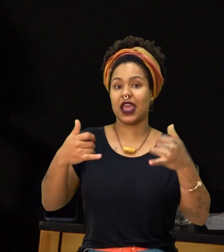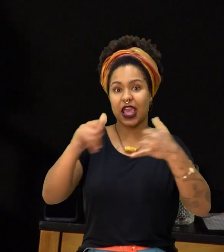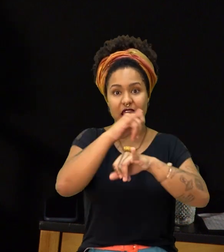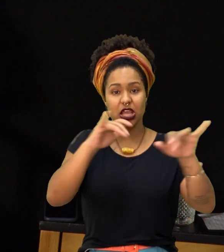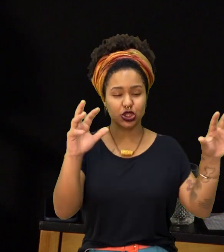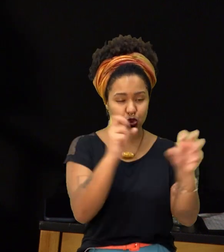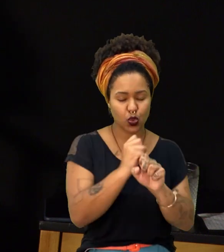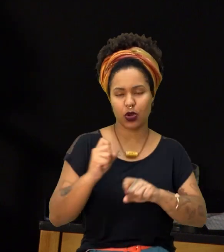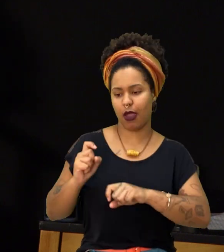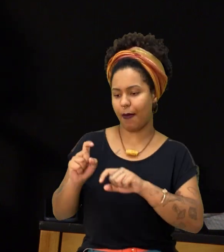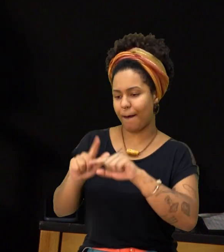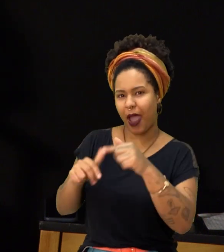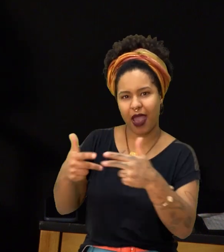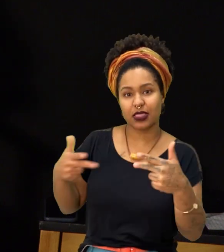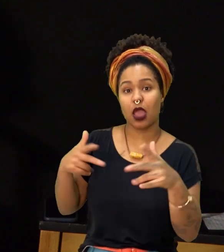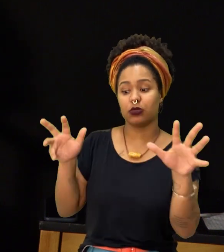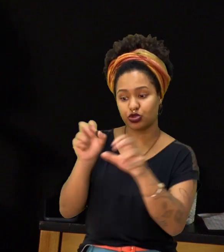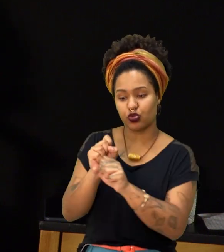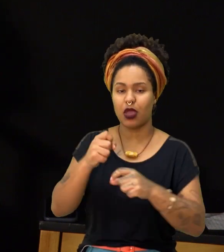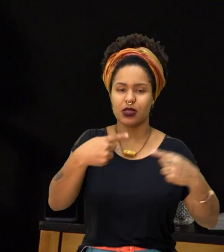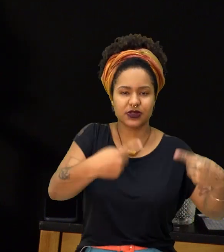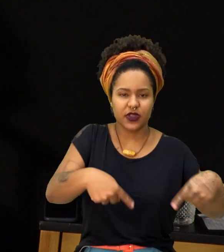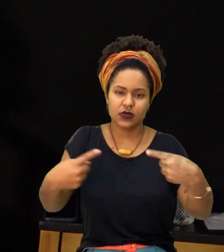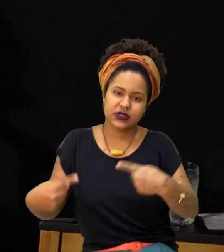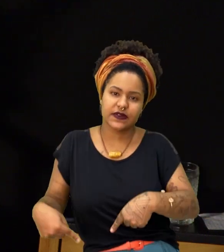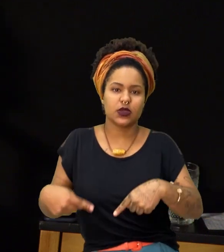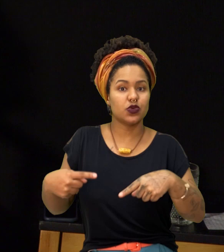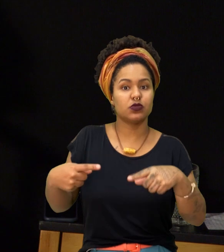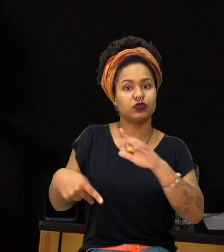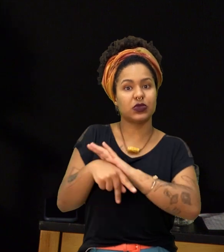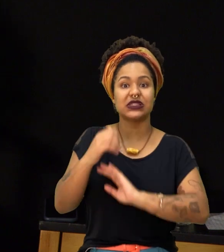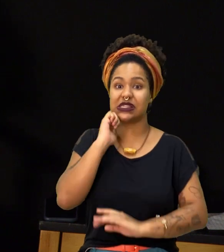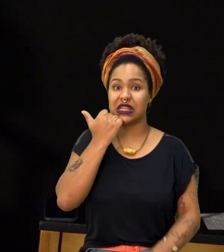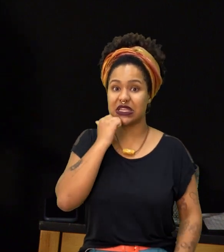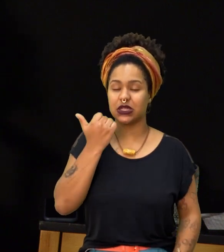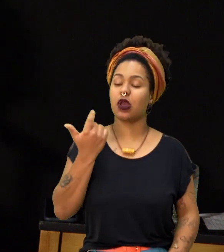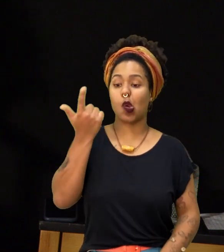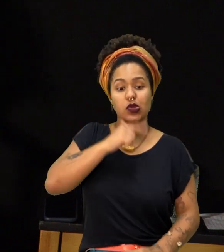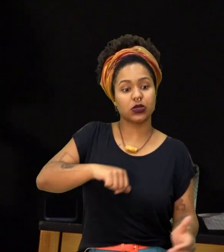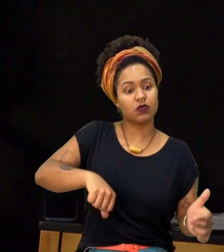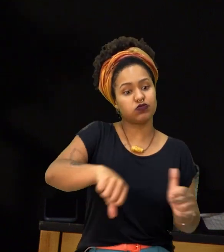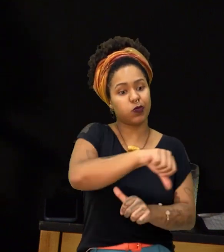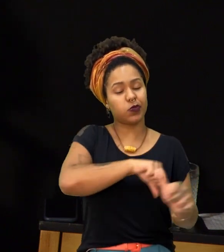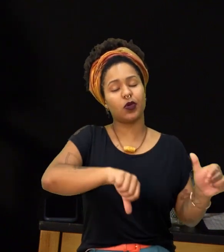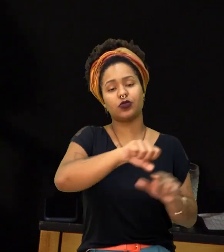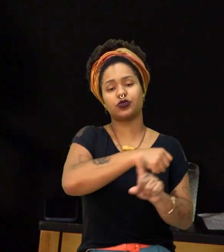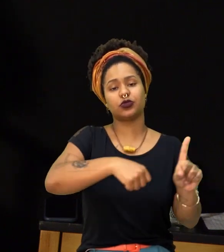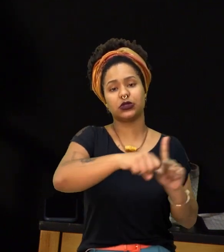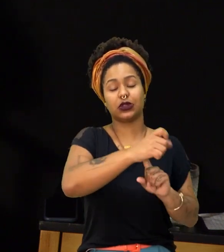matéria escura, vários desafios científicos que a gente tem para conseguir mudar a sociedade, tá certo? Para se mover